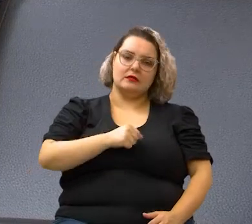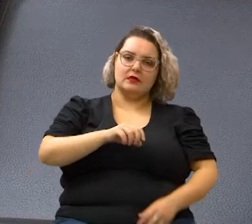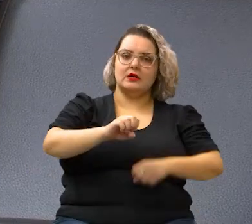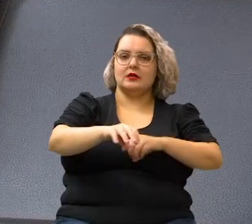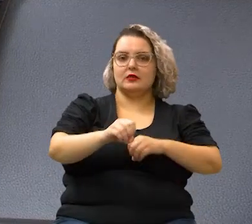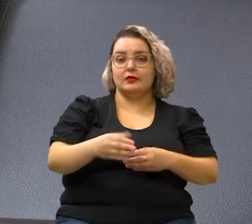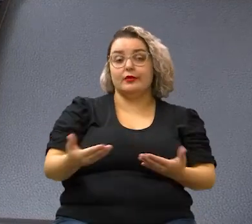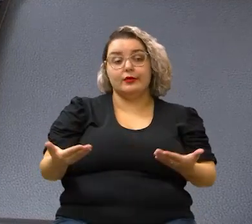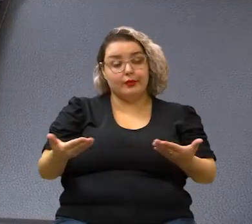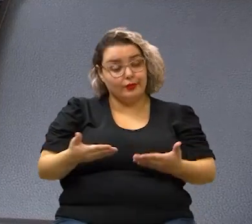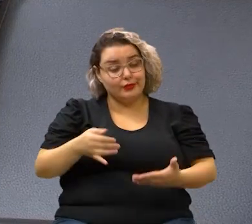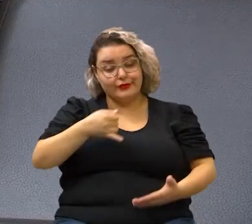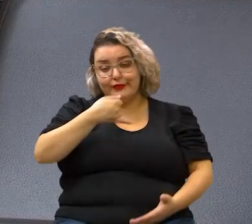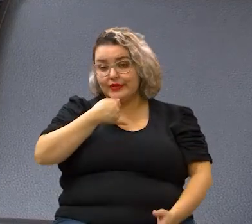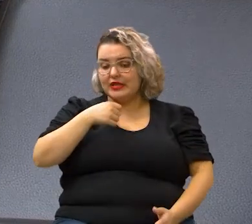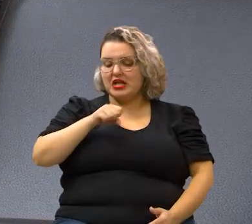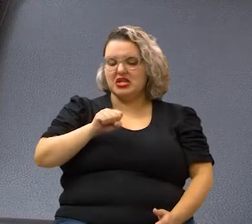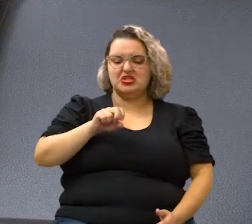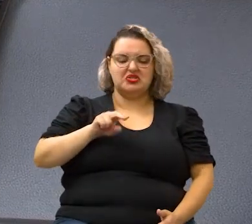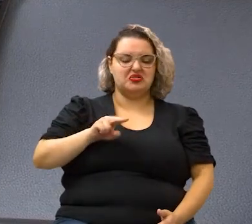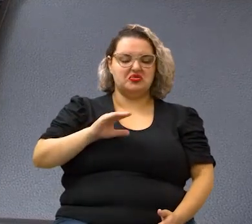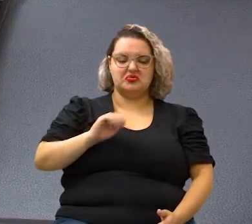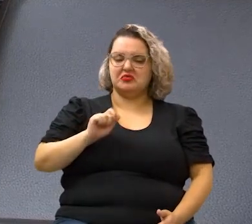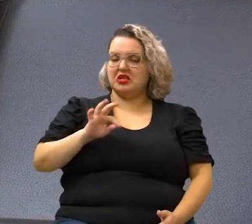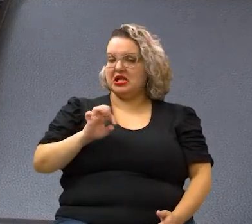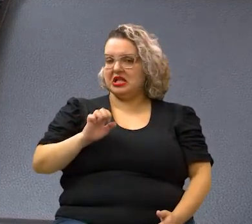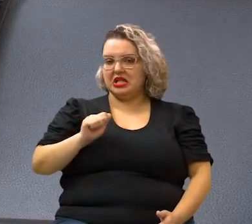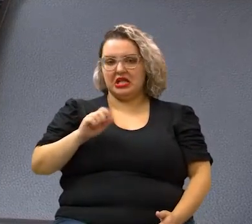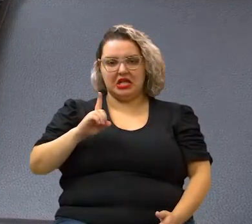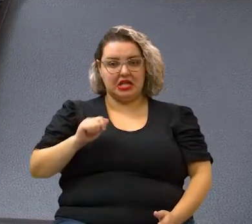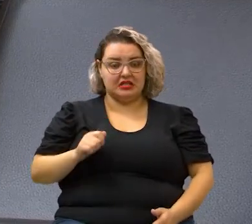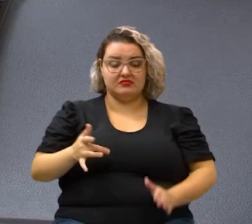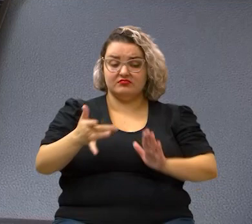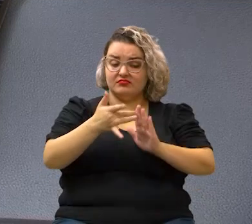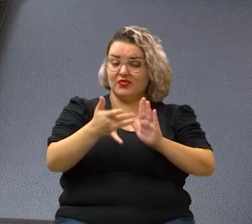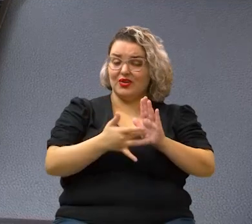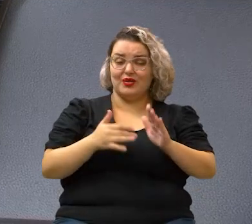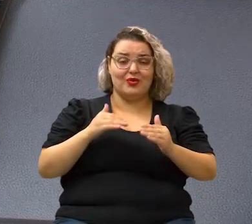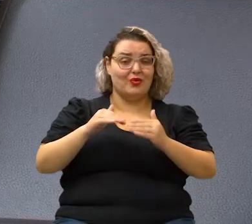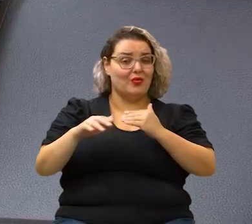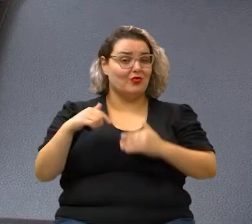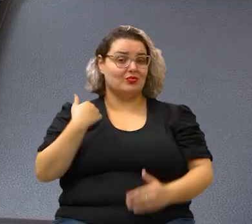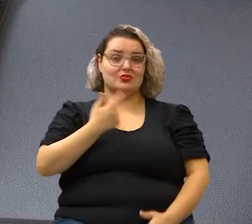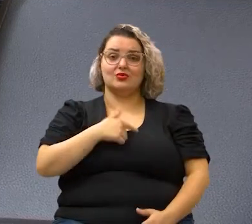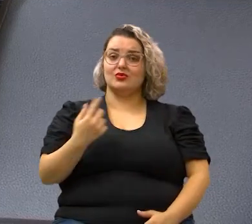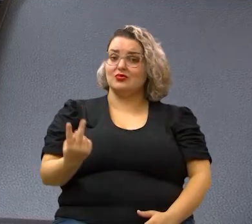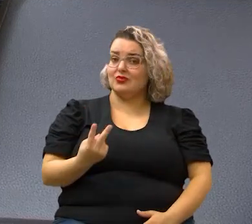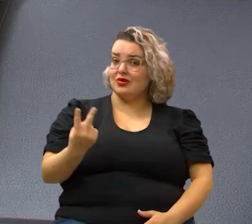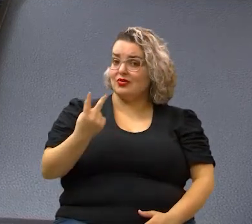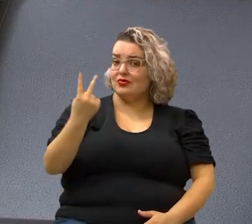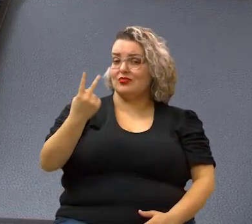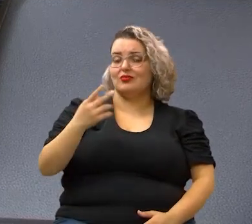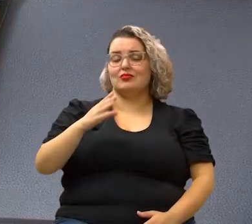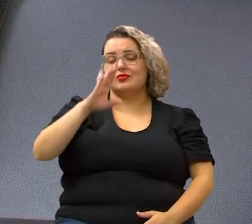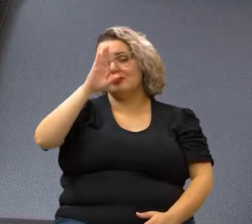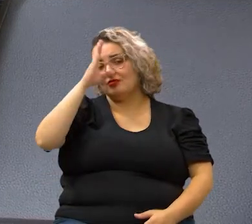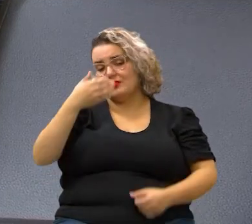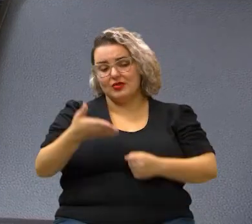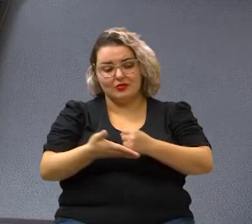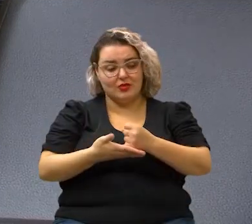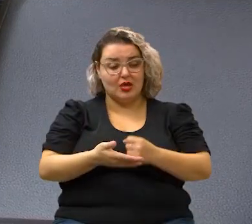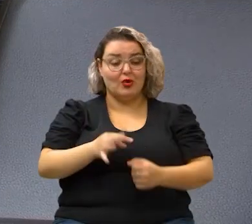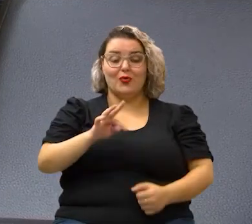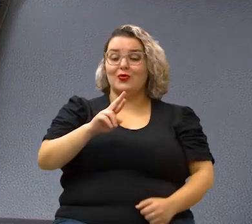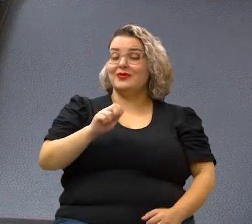hoje infelizmente está sucateada, com pautas que realmente vão contra os nossos valores, né?